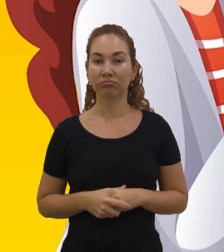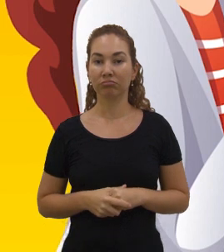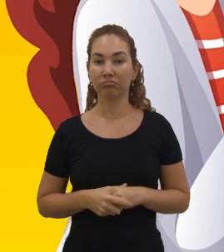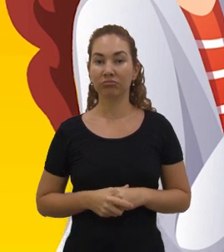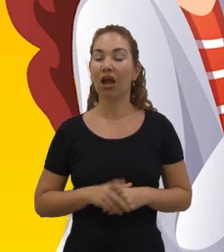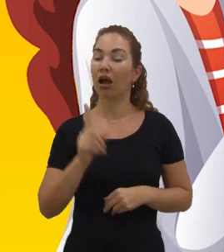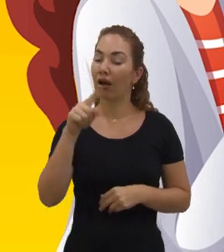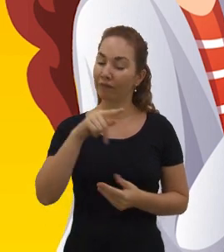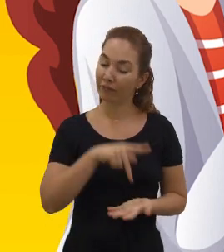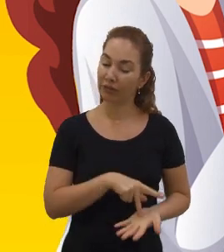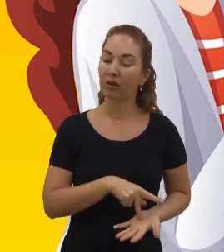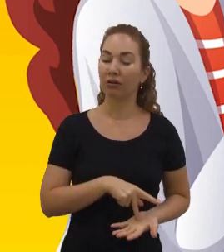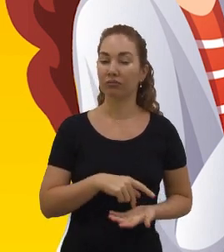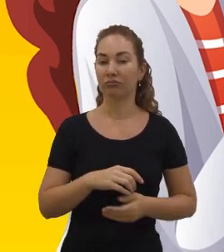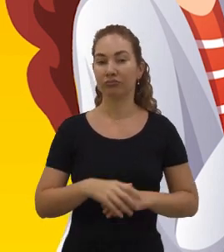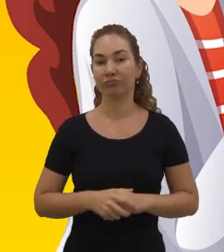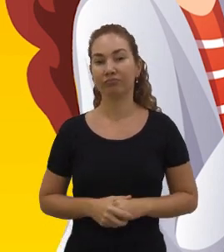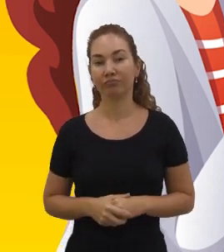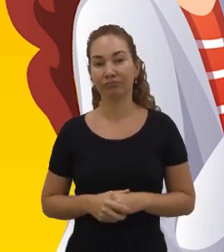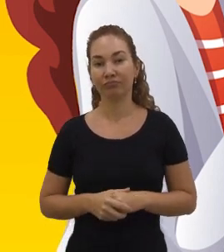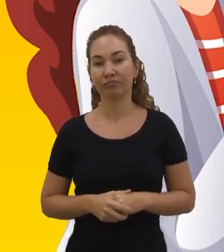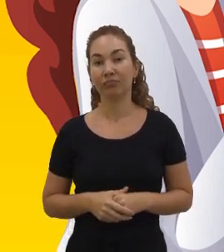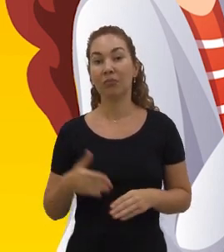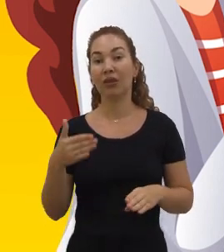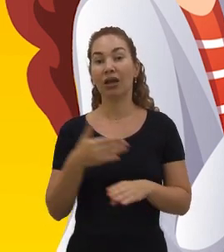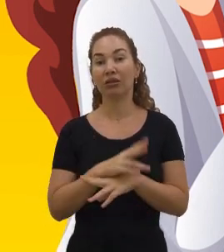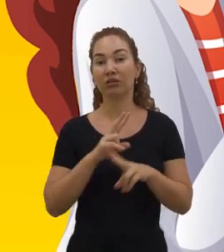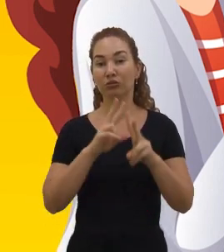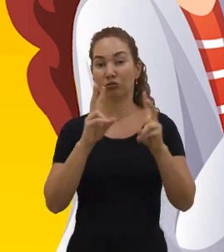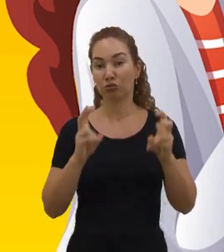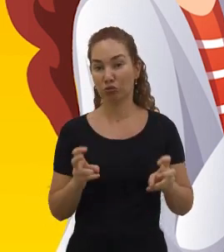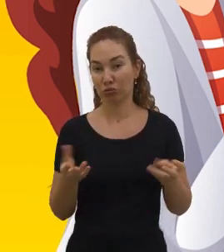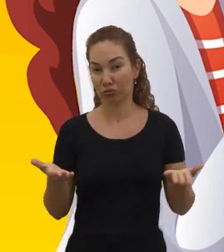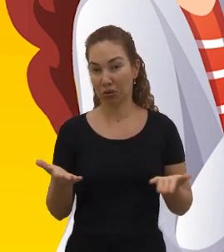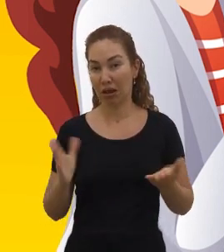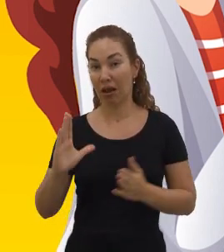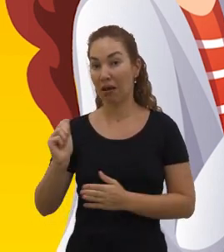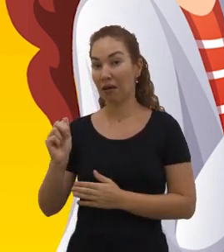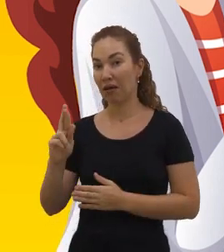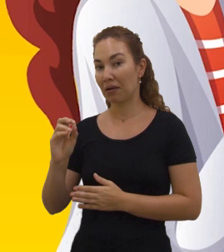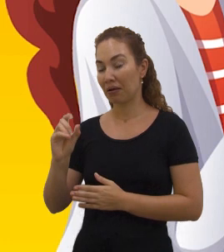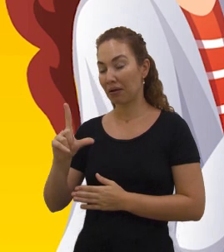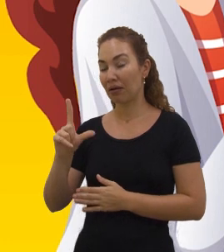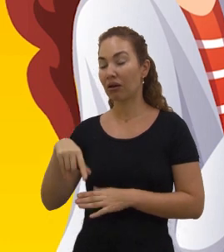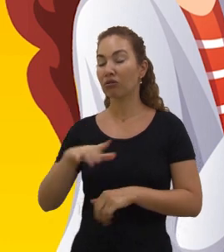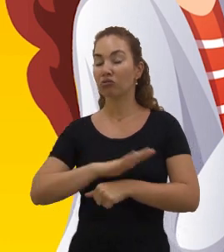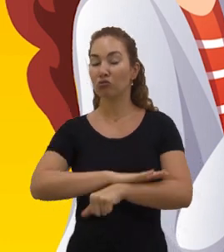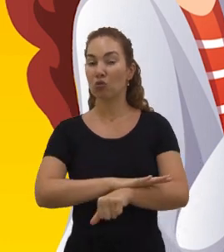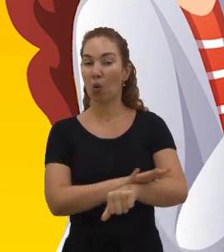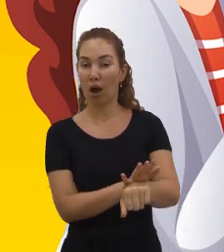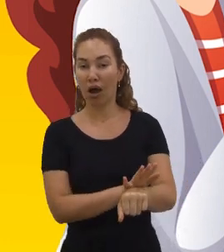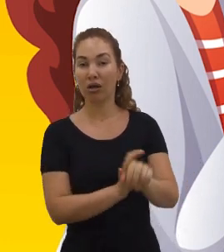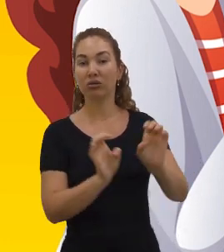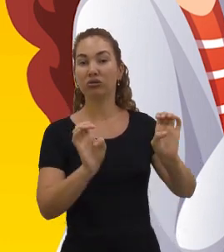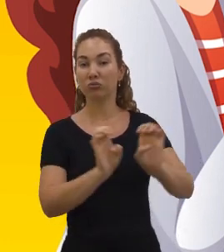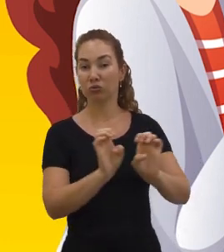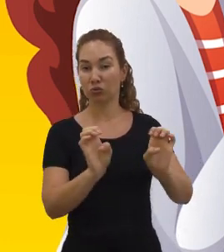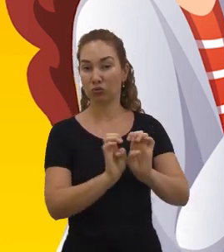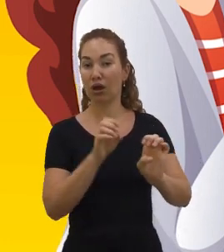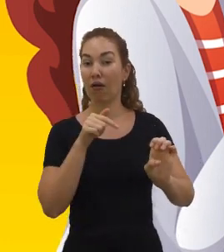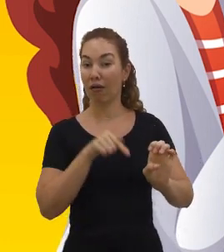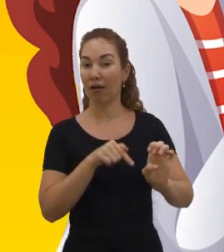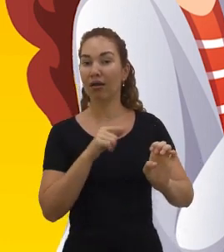Isso aí. Até entrando já nesse assunto, então, Carol, do racismo estrutural e institucional. O